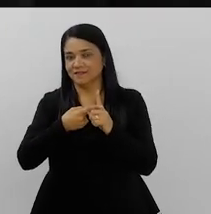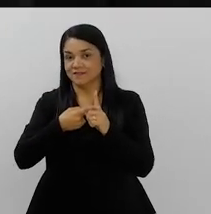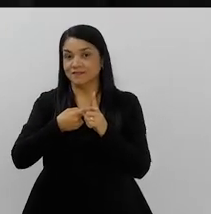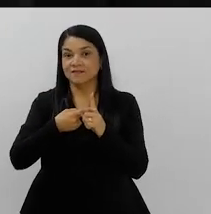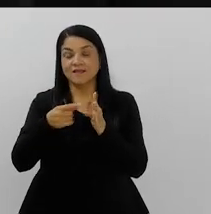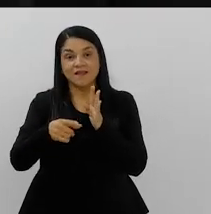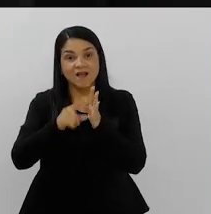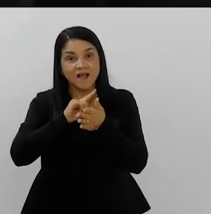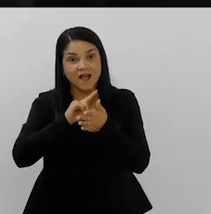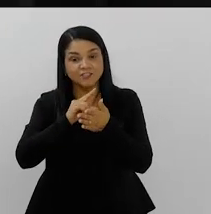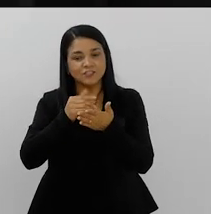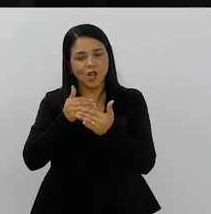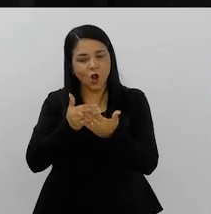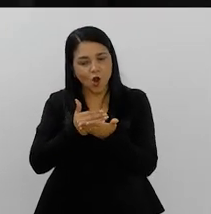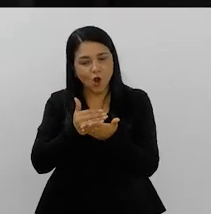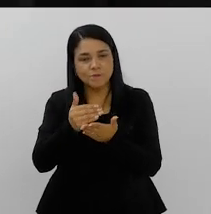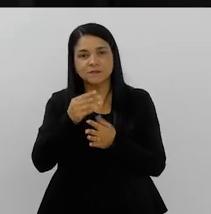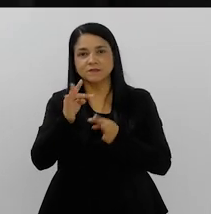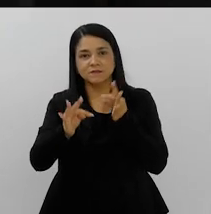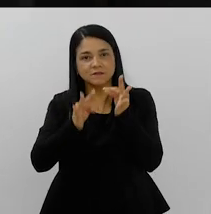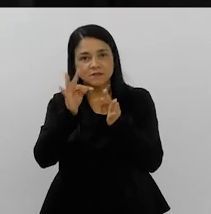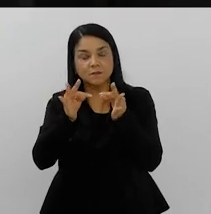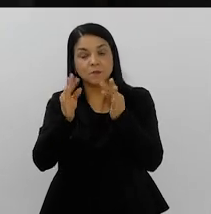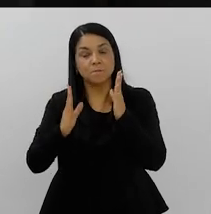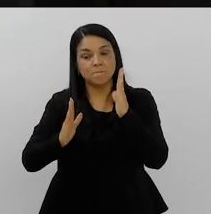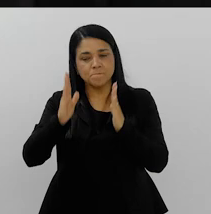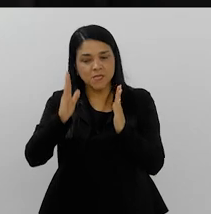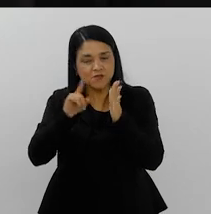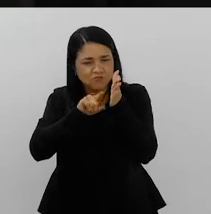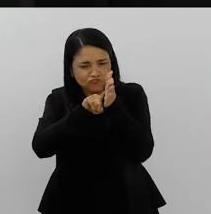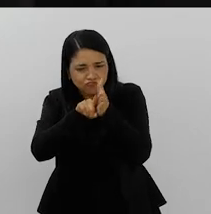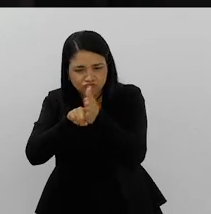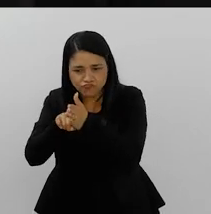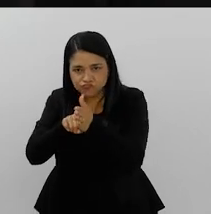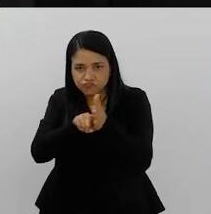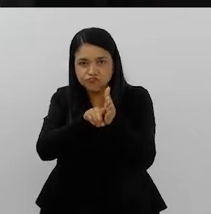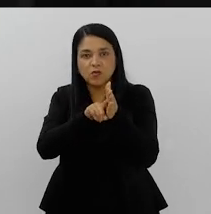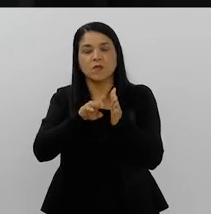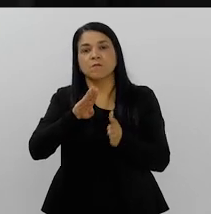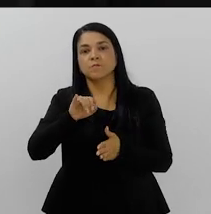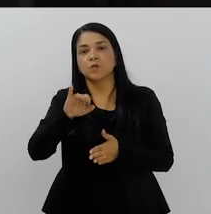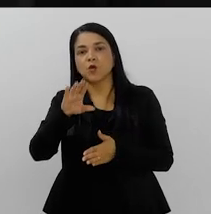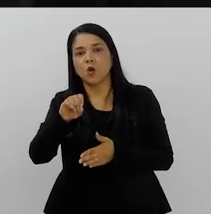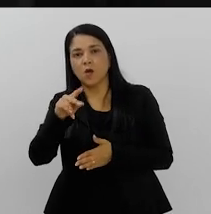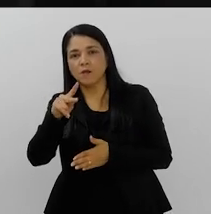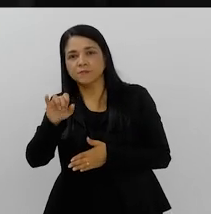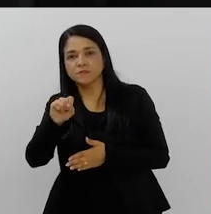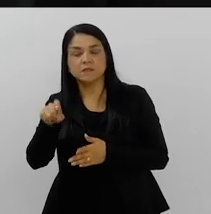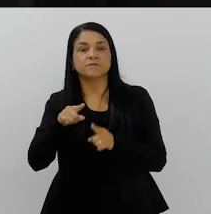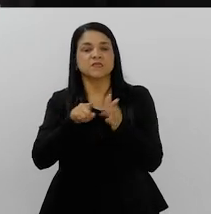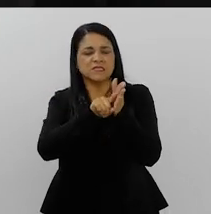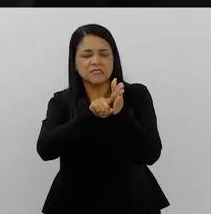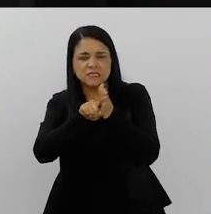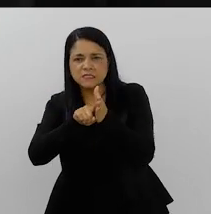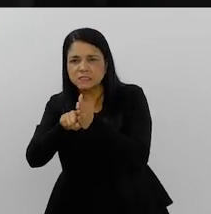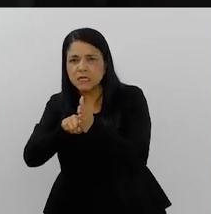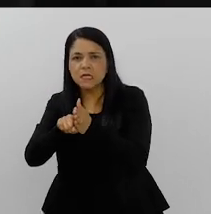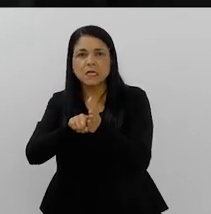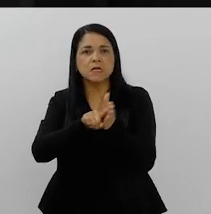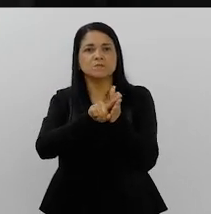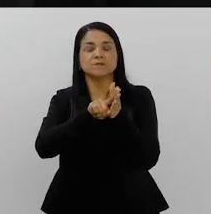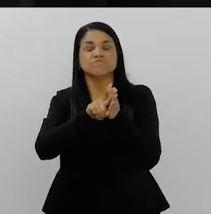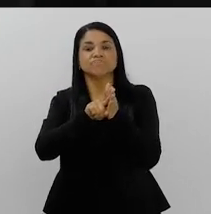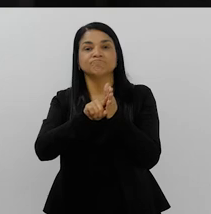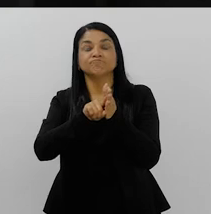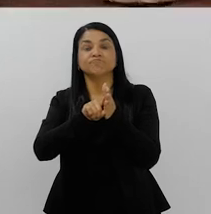antes dela iniciar o tratamento quer dizer nesse período de investigação biopse exames imunoistoquímica